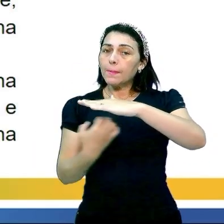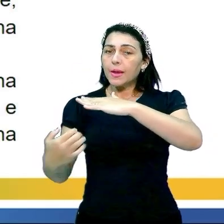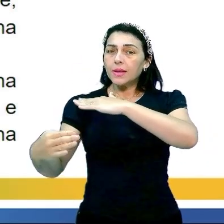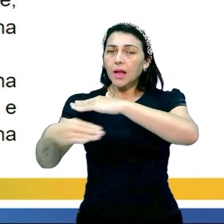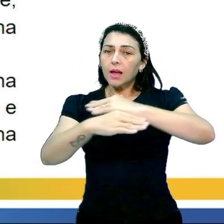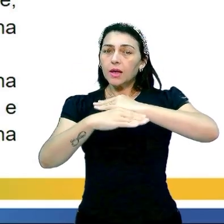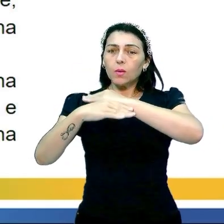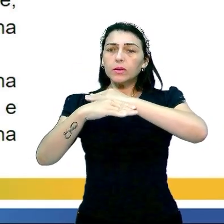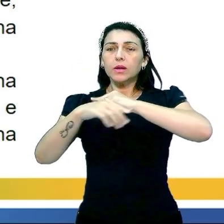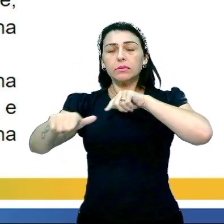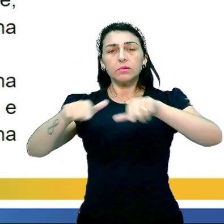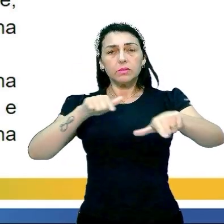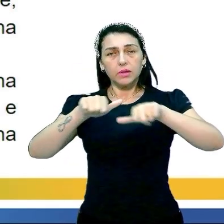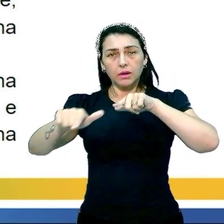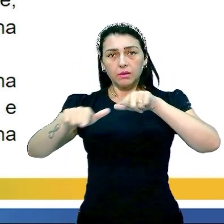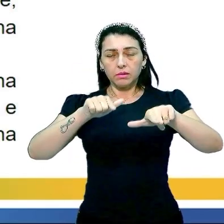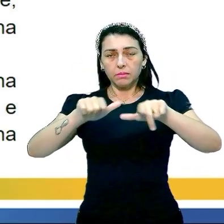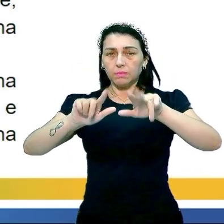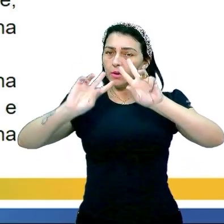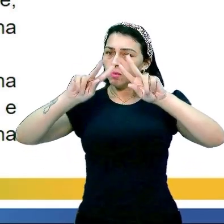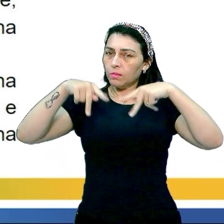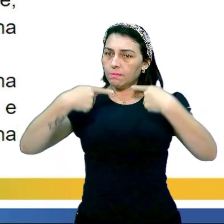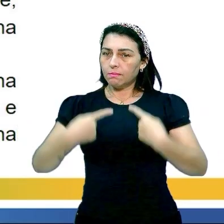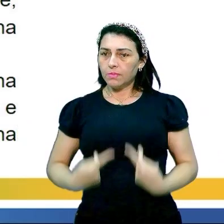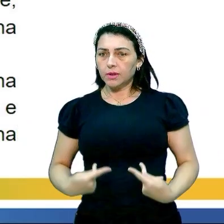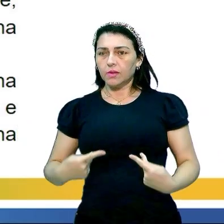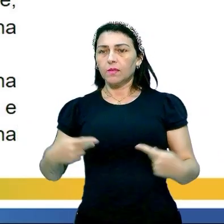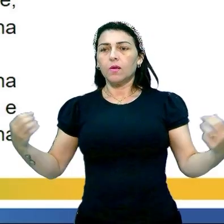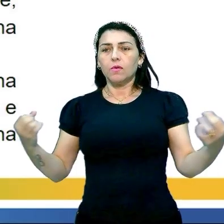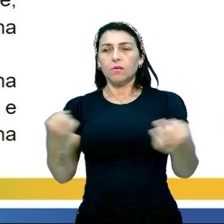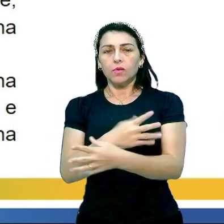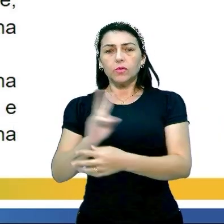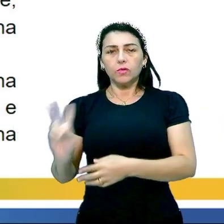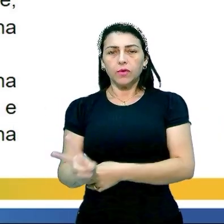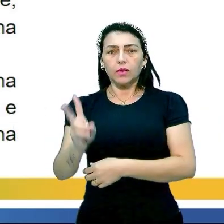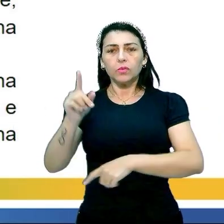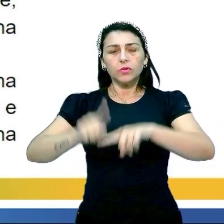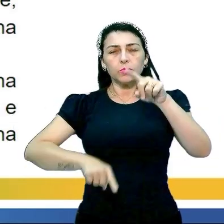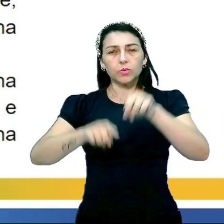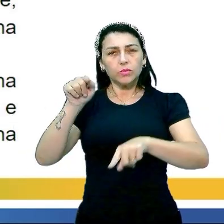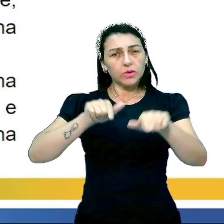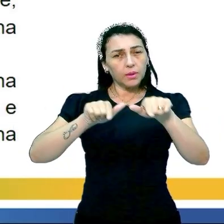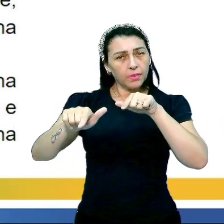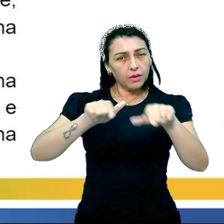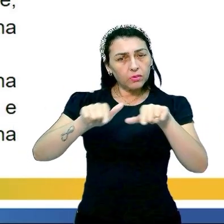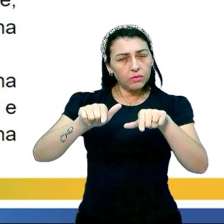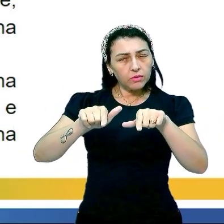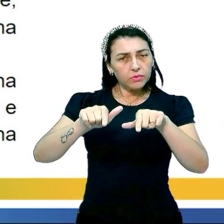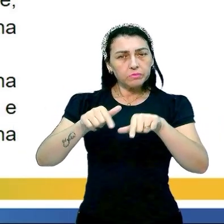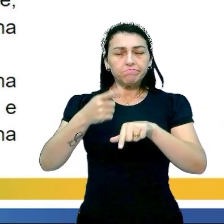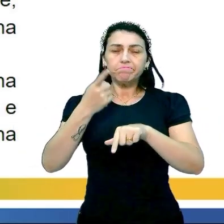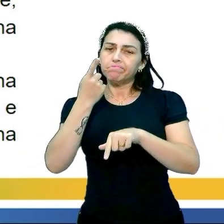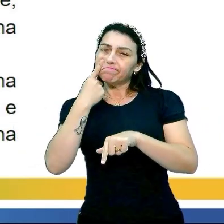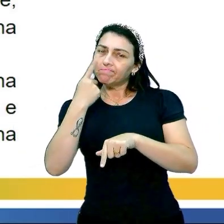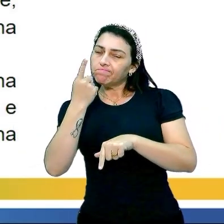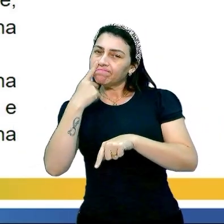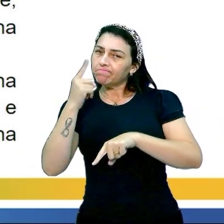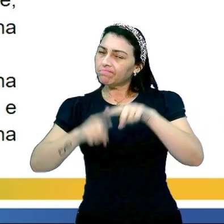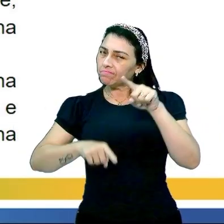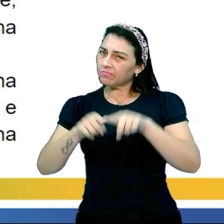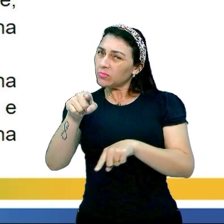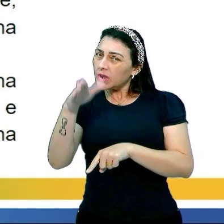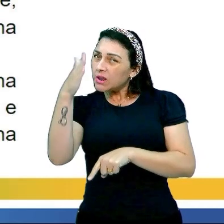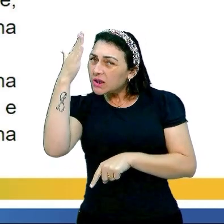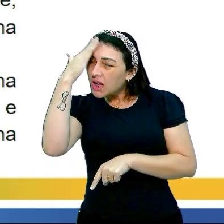na prática comercial a igualdade do trabalho humano na formação do valor dos produtos do trabalho. Olhando para um produto,